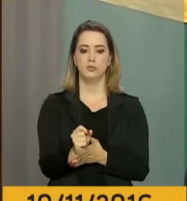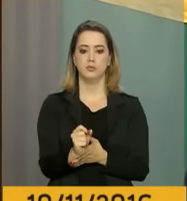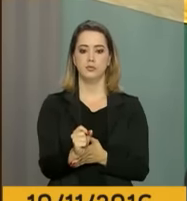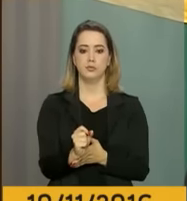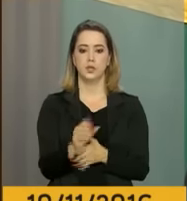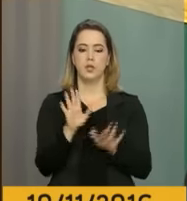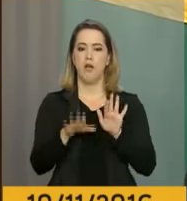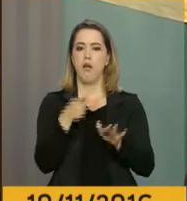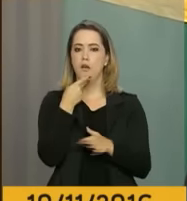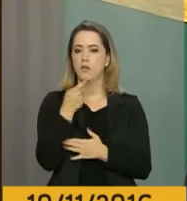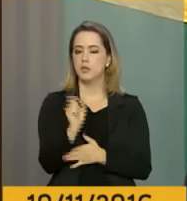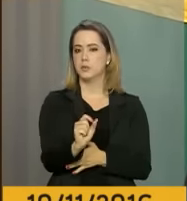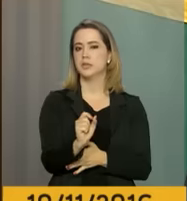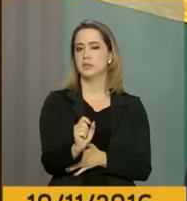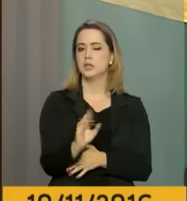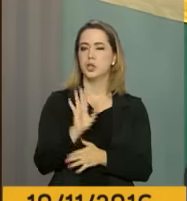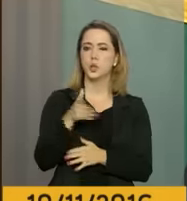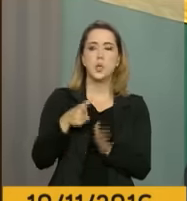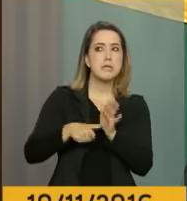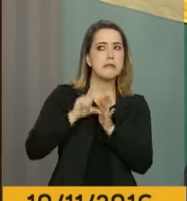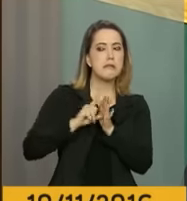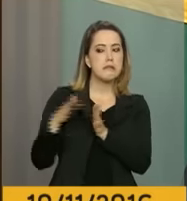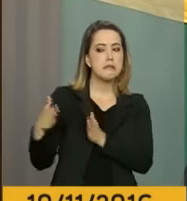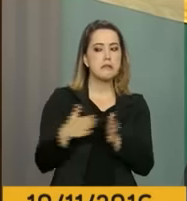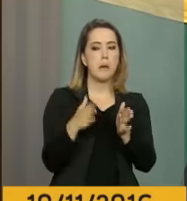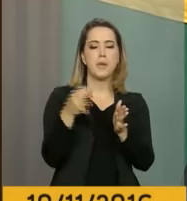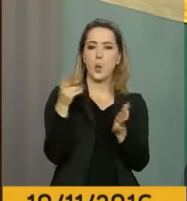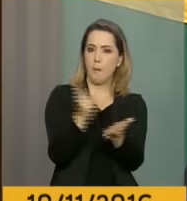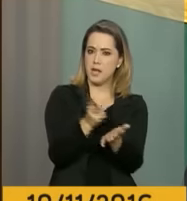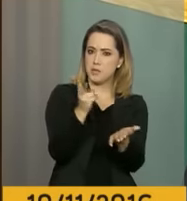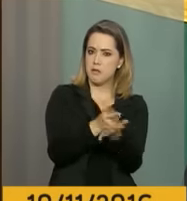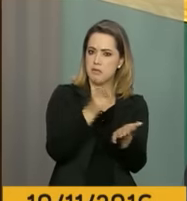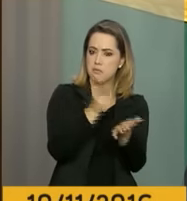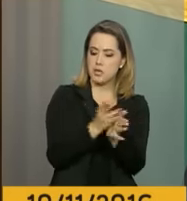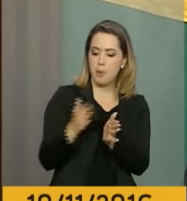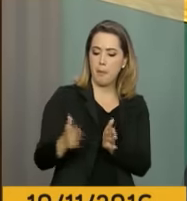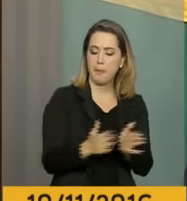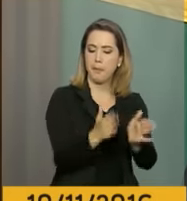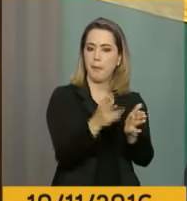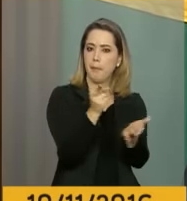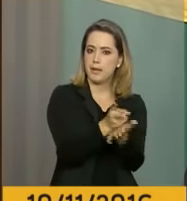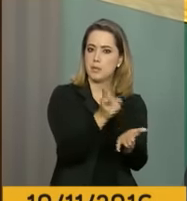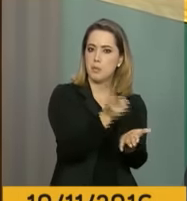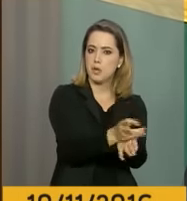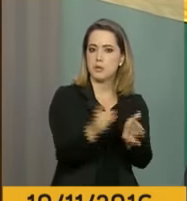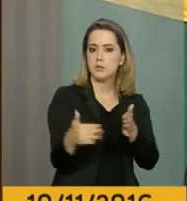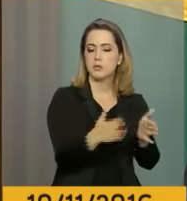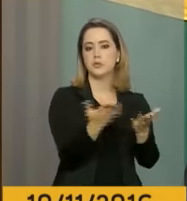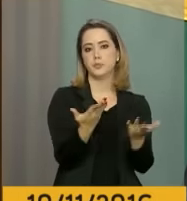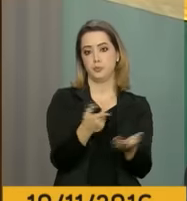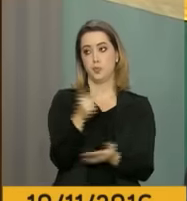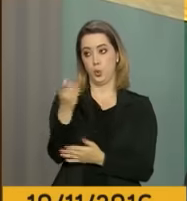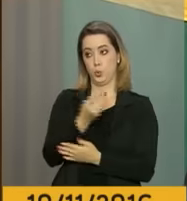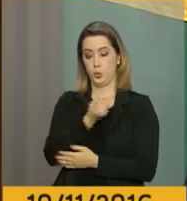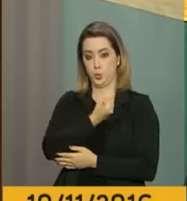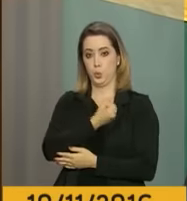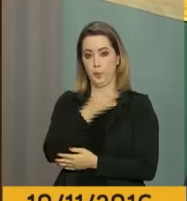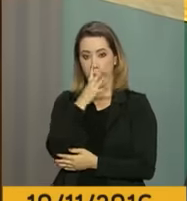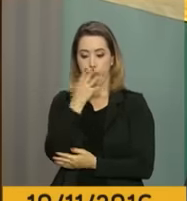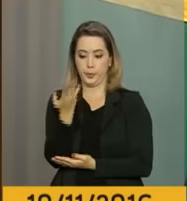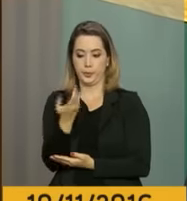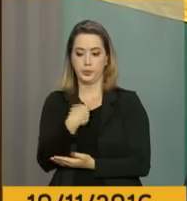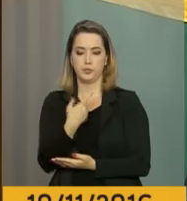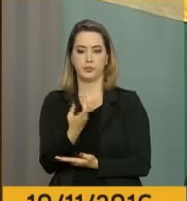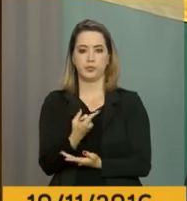que talvez viéssemos percorrendo, ou se nada fizermos, só para dar um dado curioso aos senhores, as projeções dizem